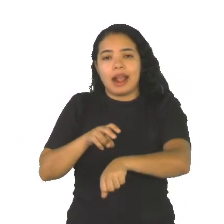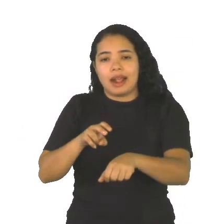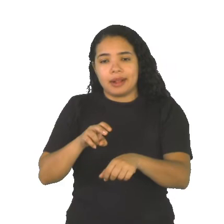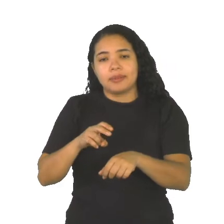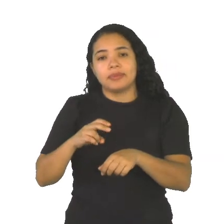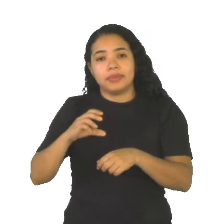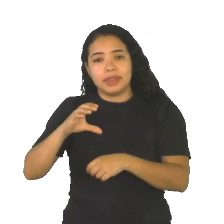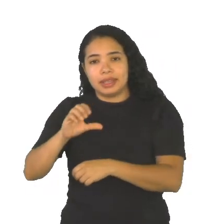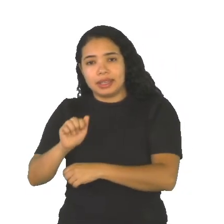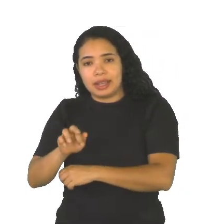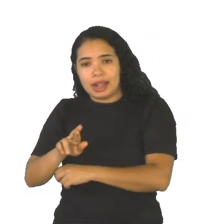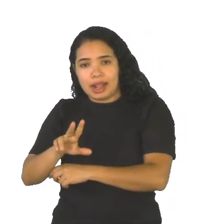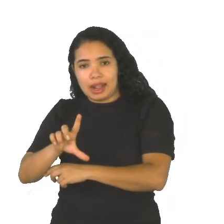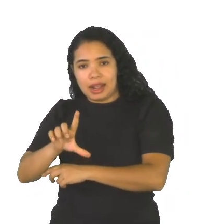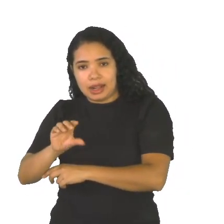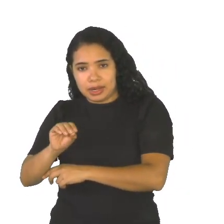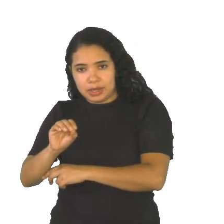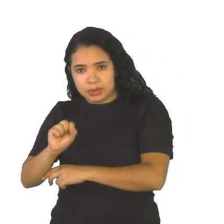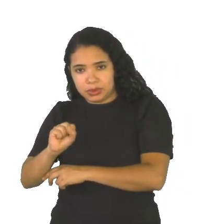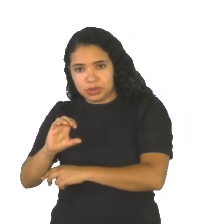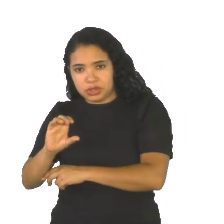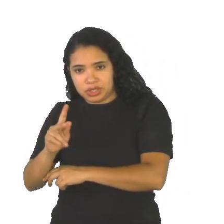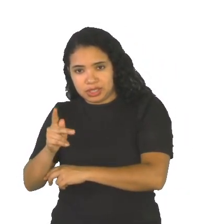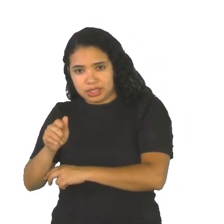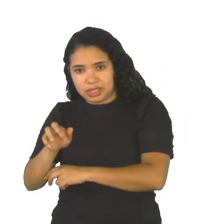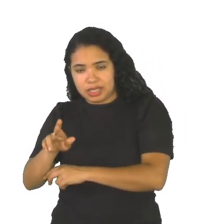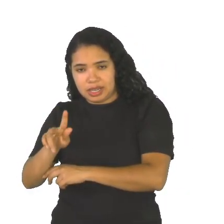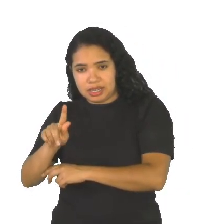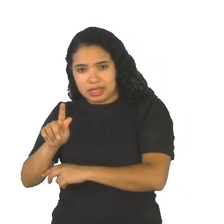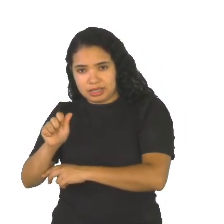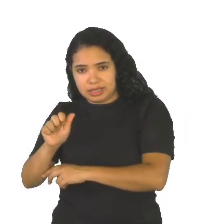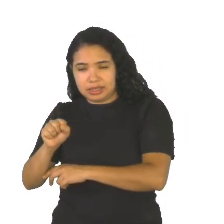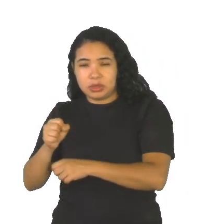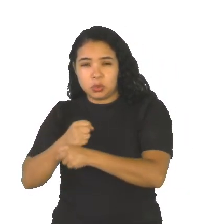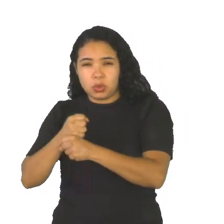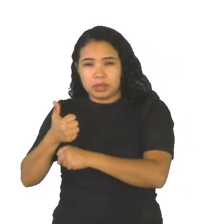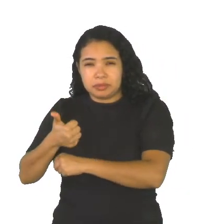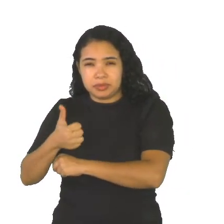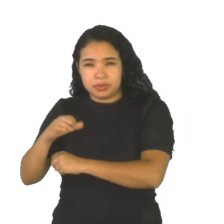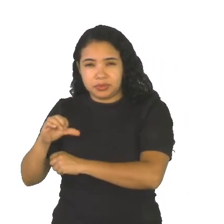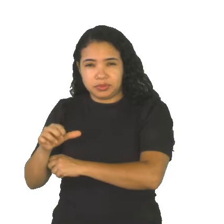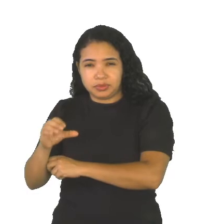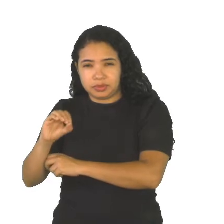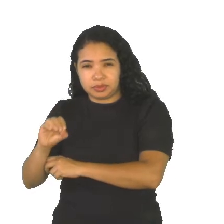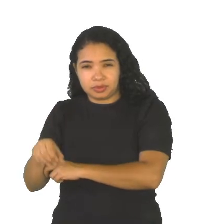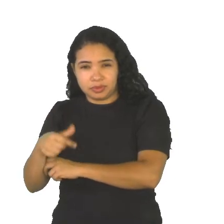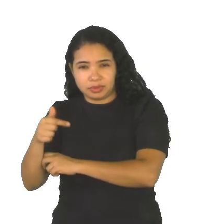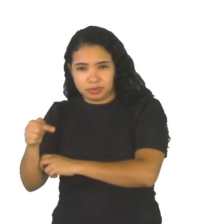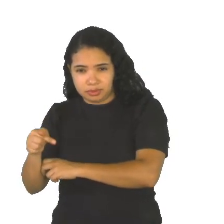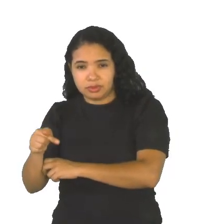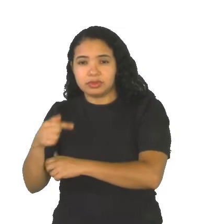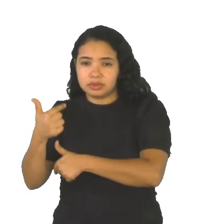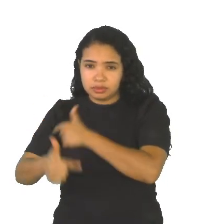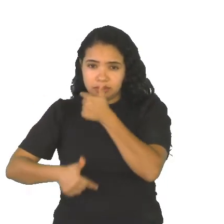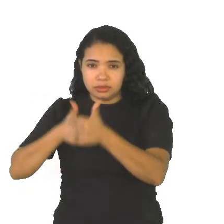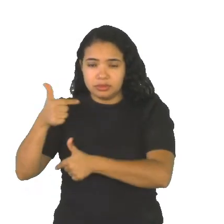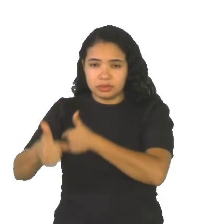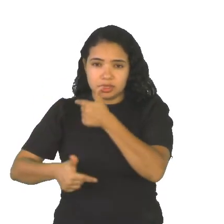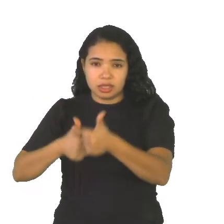Chagas, tá? Que descobriu a doença de Chagas em 1907, quando combatia a epidemia da malária no norte de